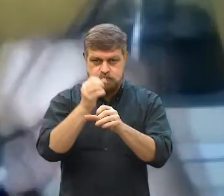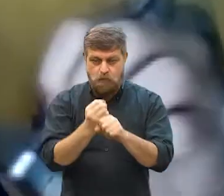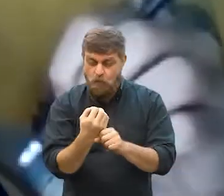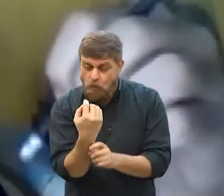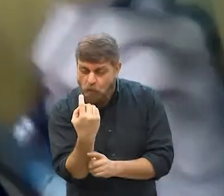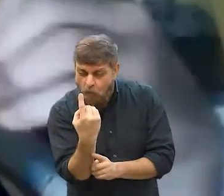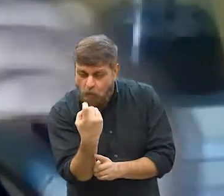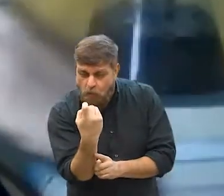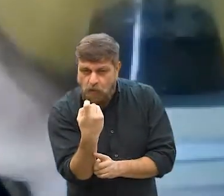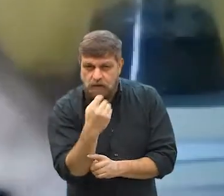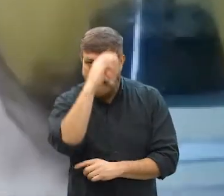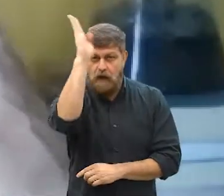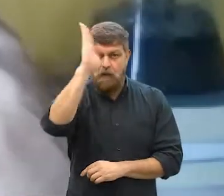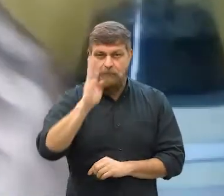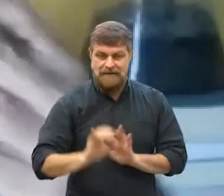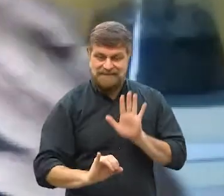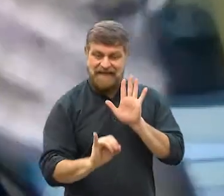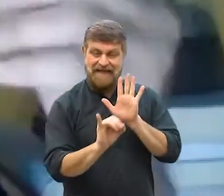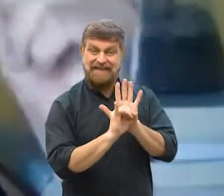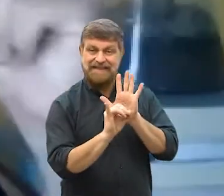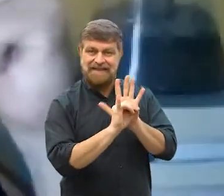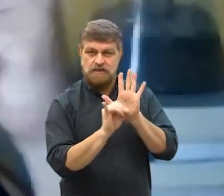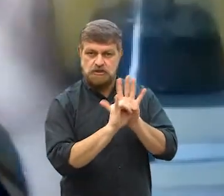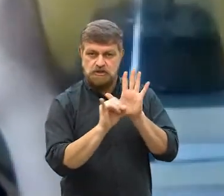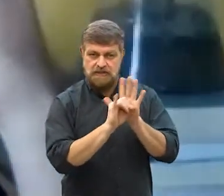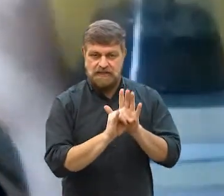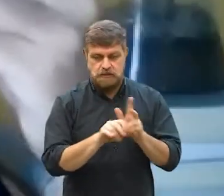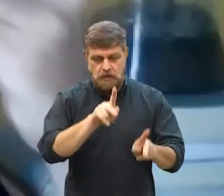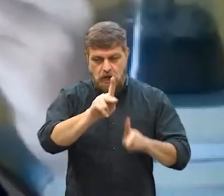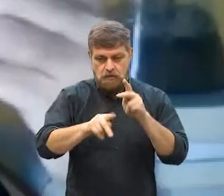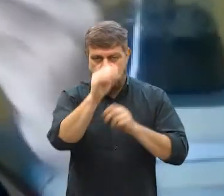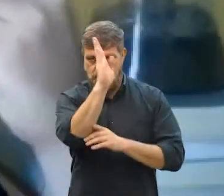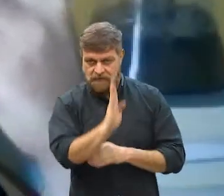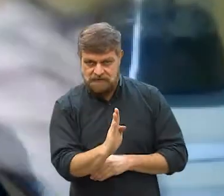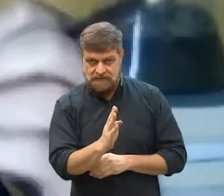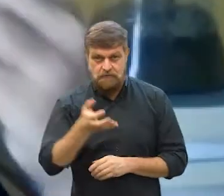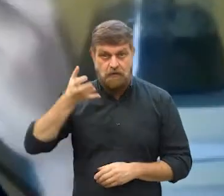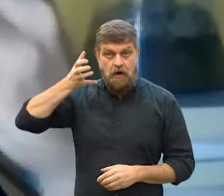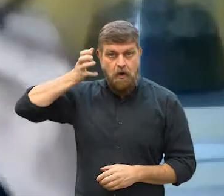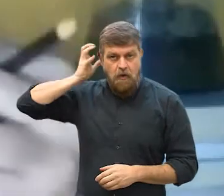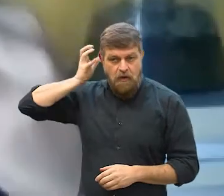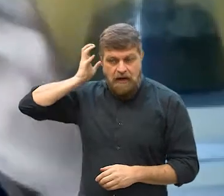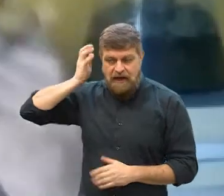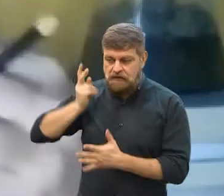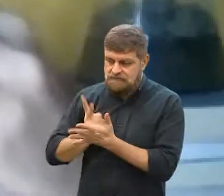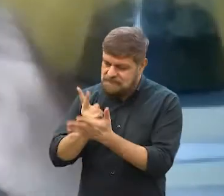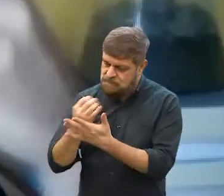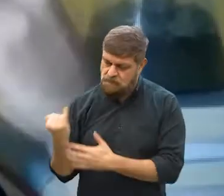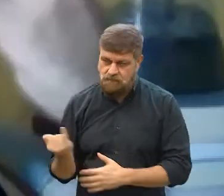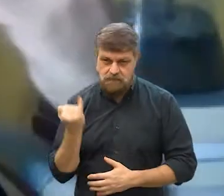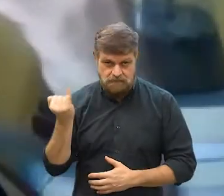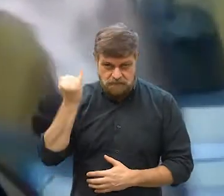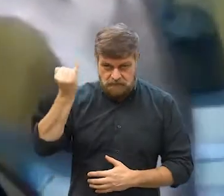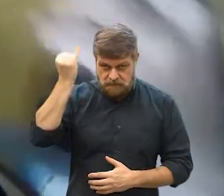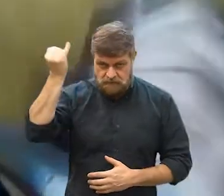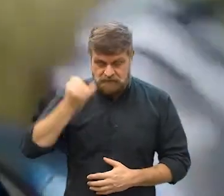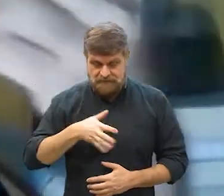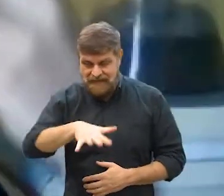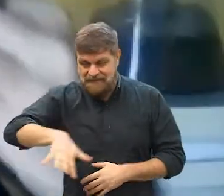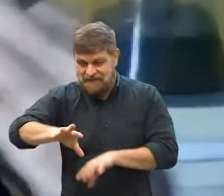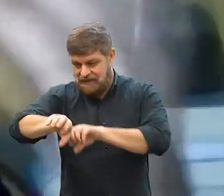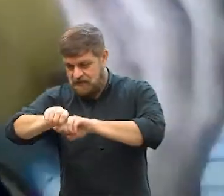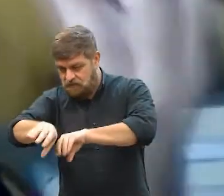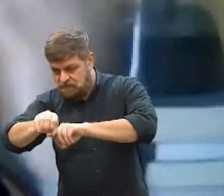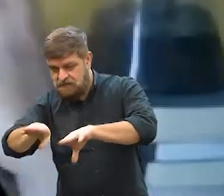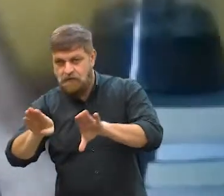país único de identidade da identidade nacional então rádio sempre teve uma importância muito grande tanto na educação